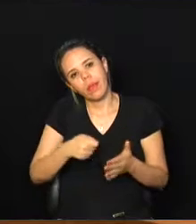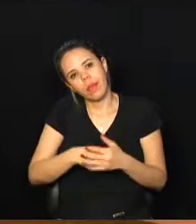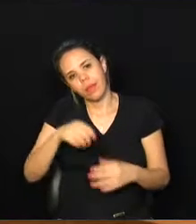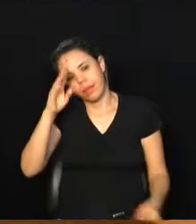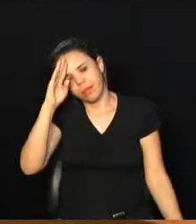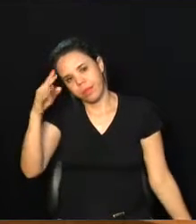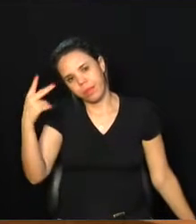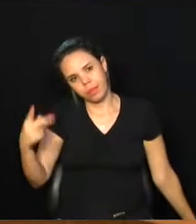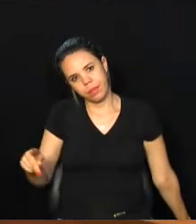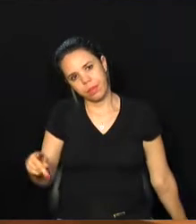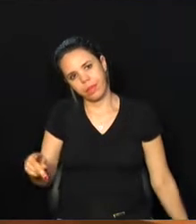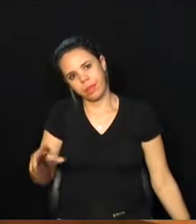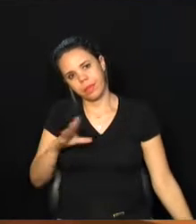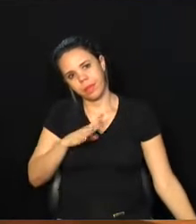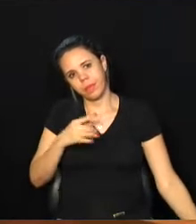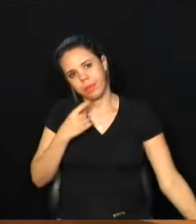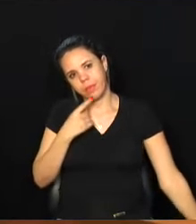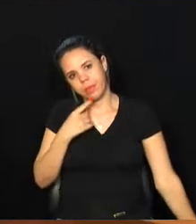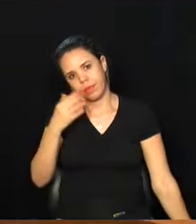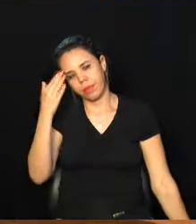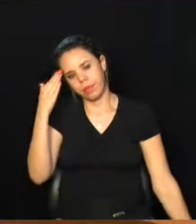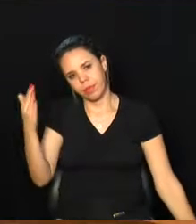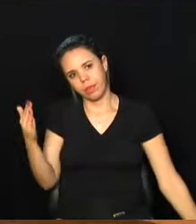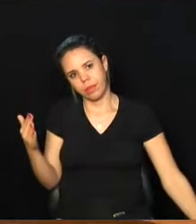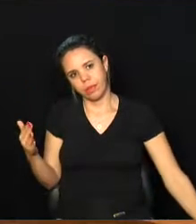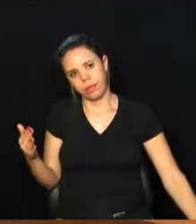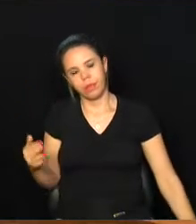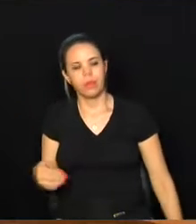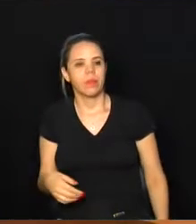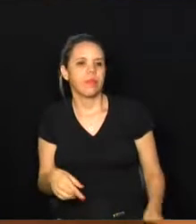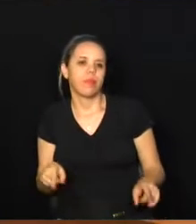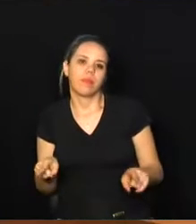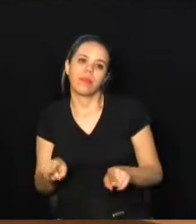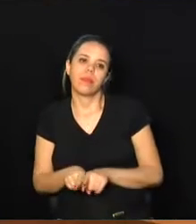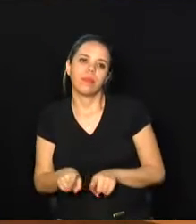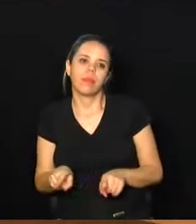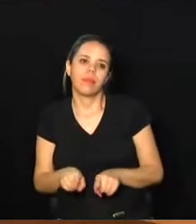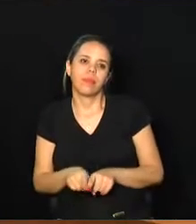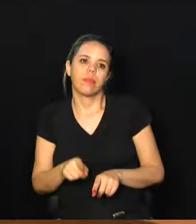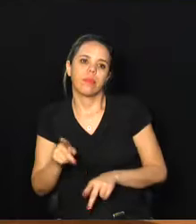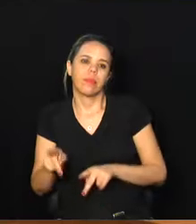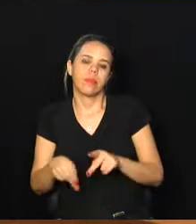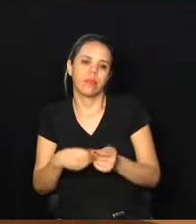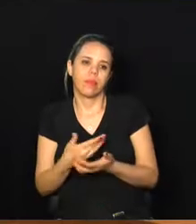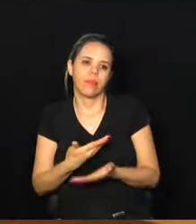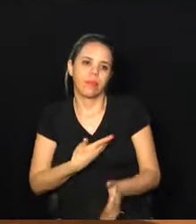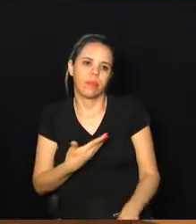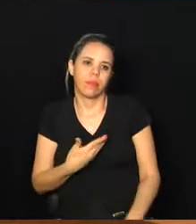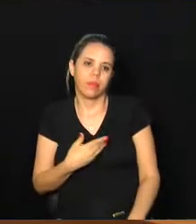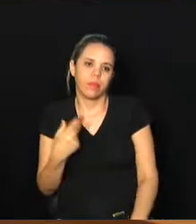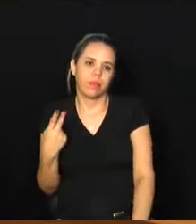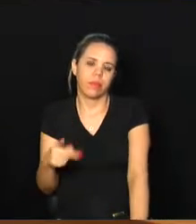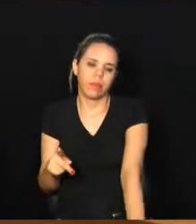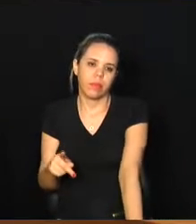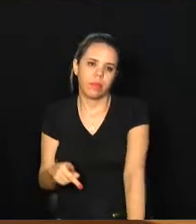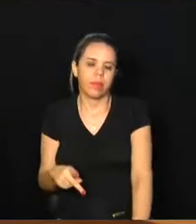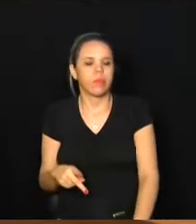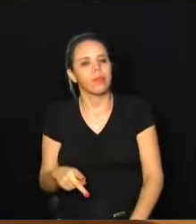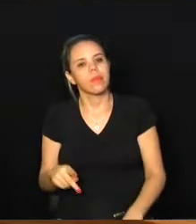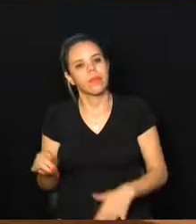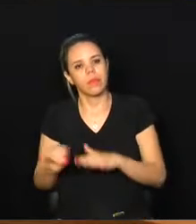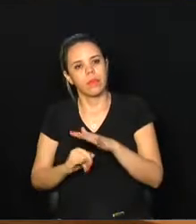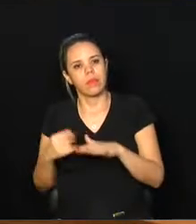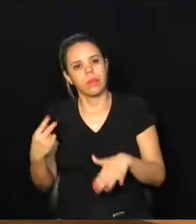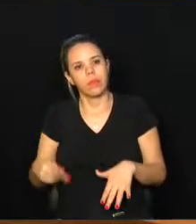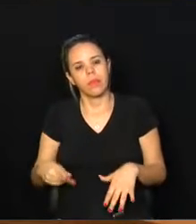protagonismo aí na cidade de Campinas. Obrigado. E também os demais colegas seus aí do Sinduscom. Vamos